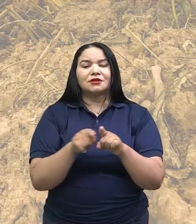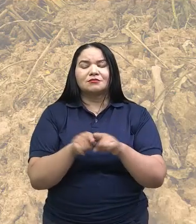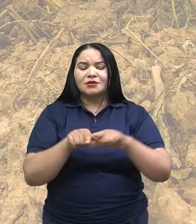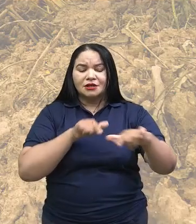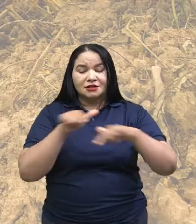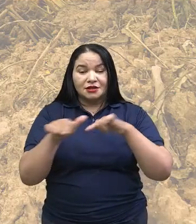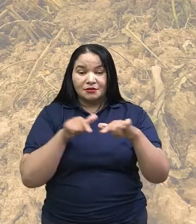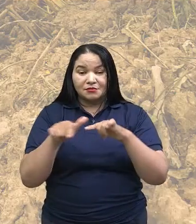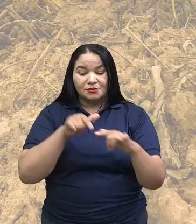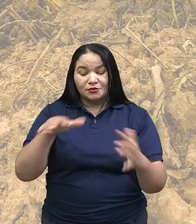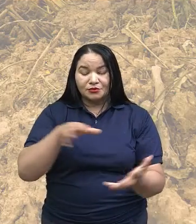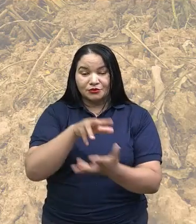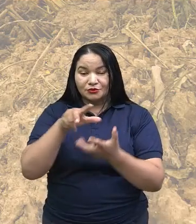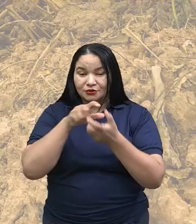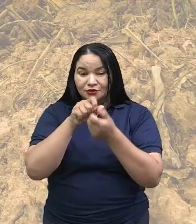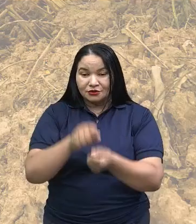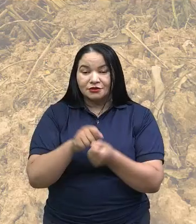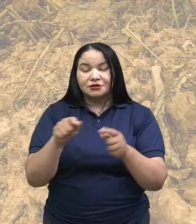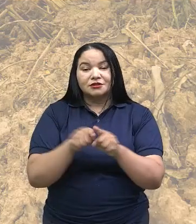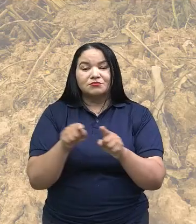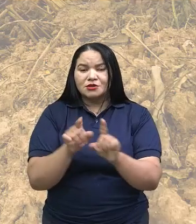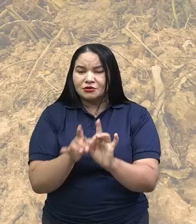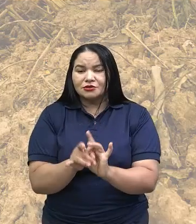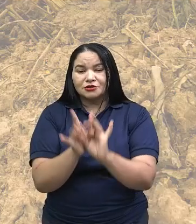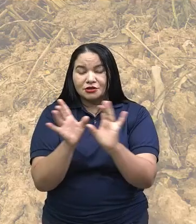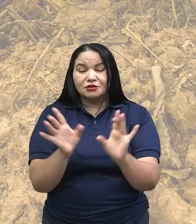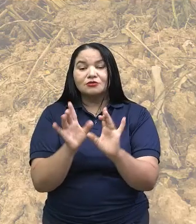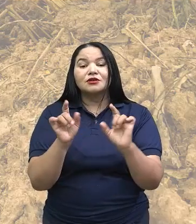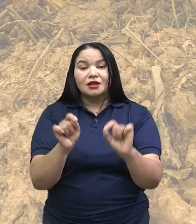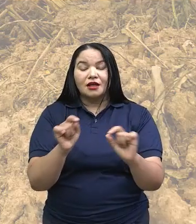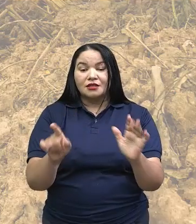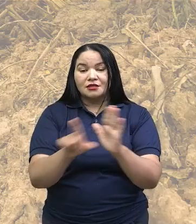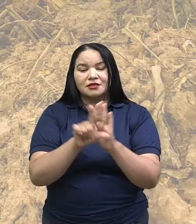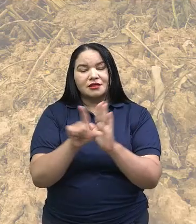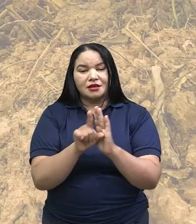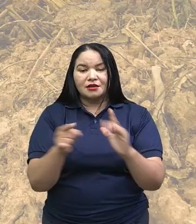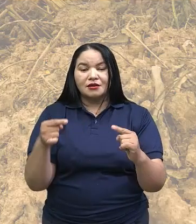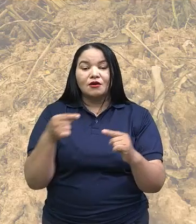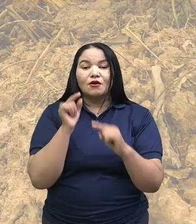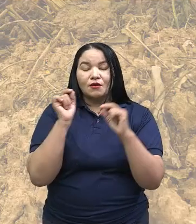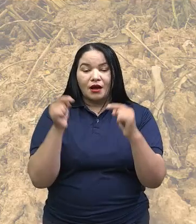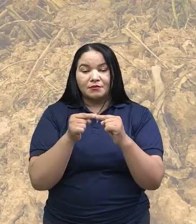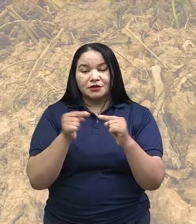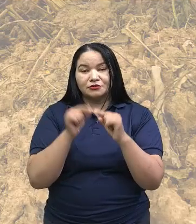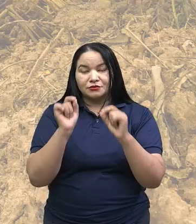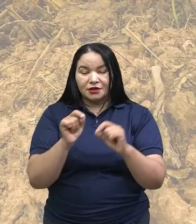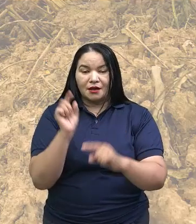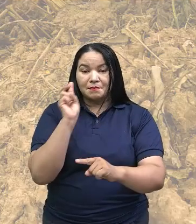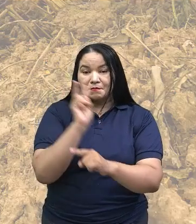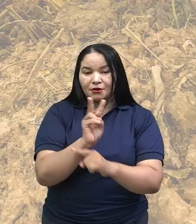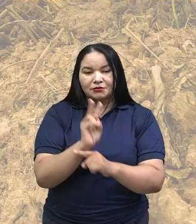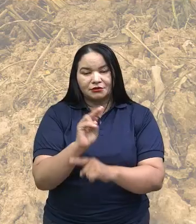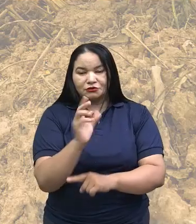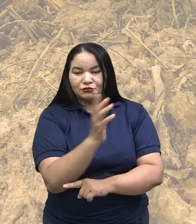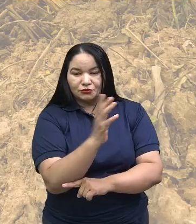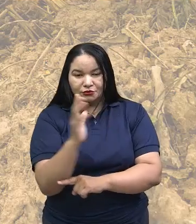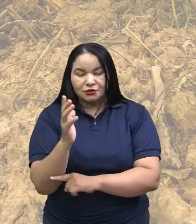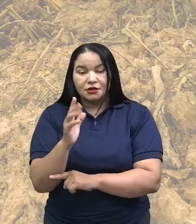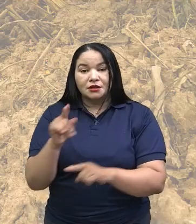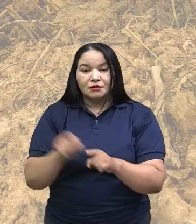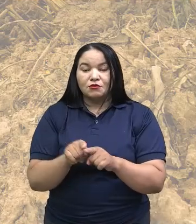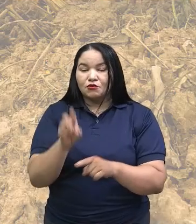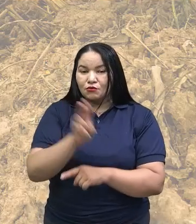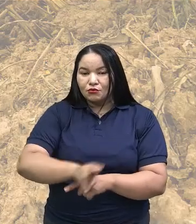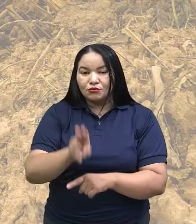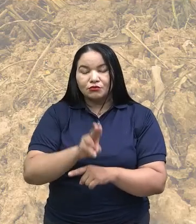manejo sustentável, do licenciamento ambiental, que é uma legislação para proteger o ambiente, porque esse uso dos recursos